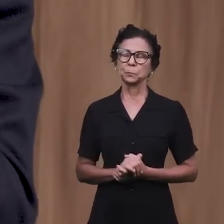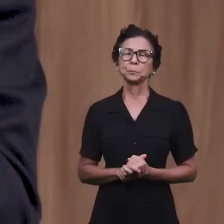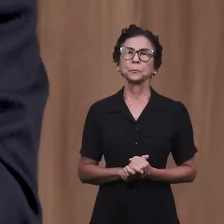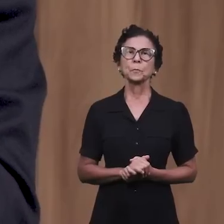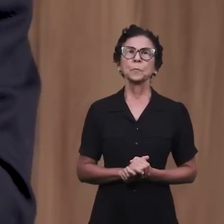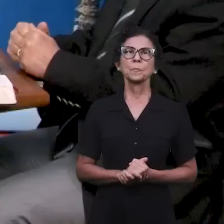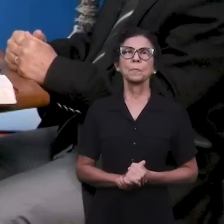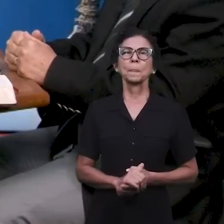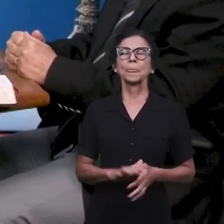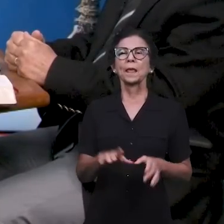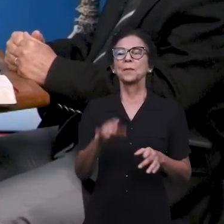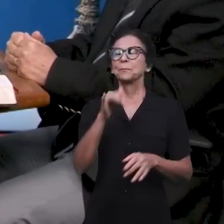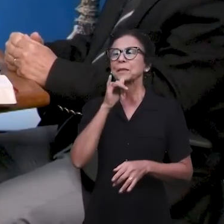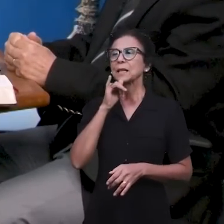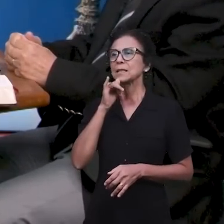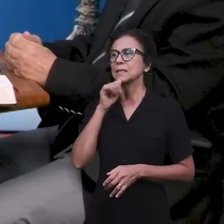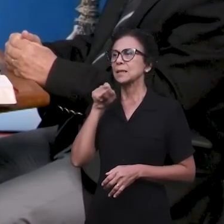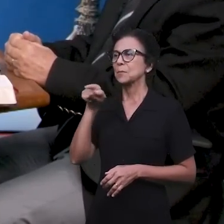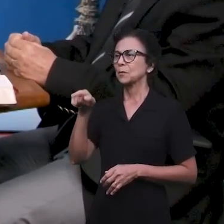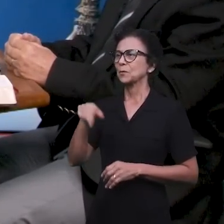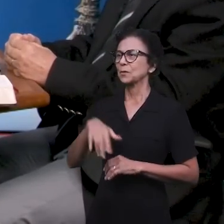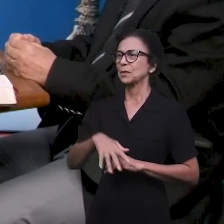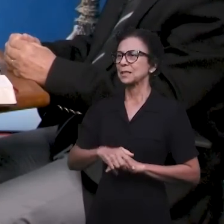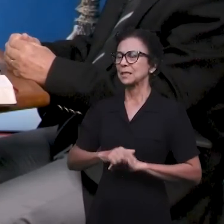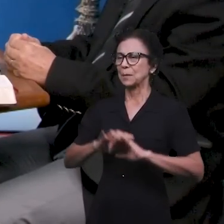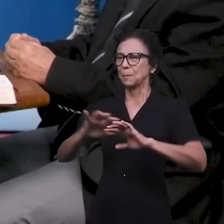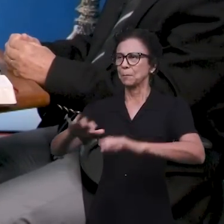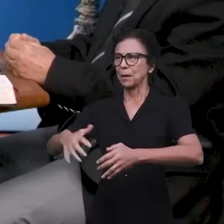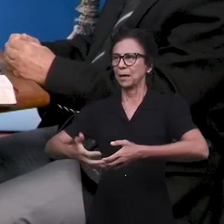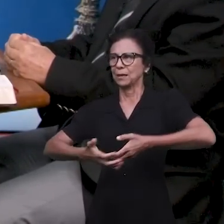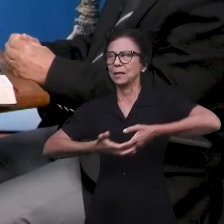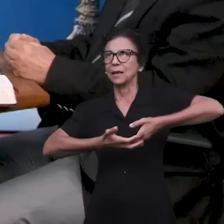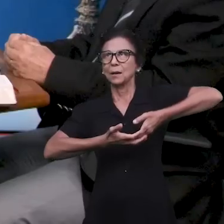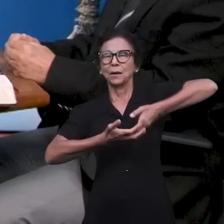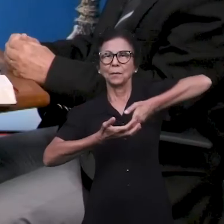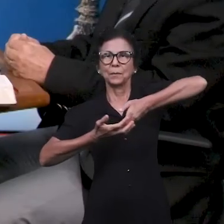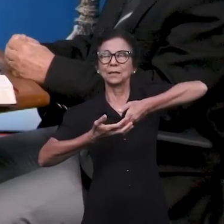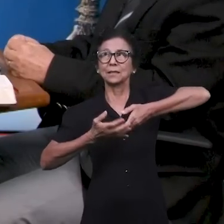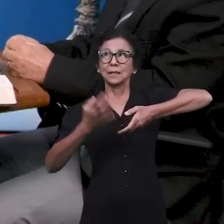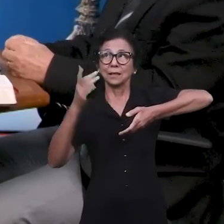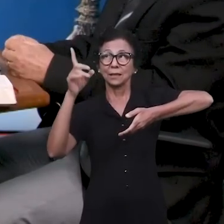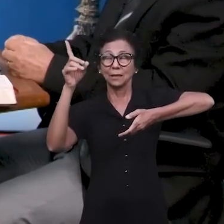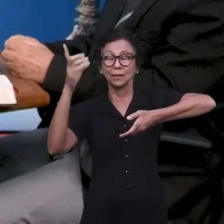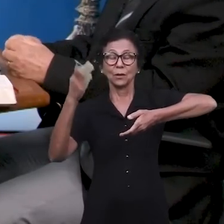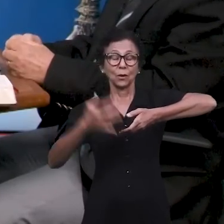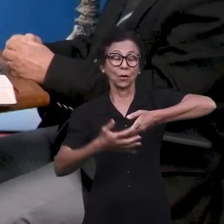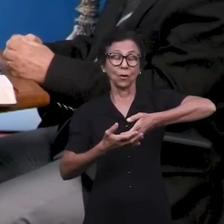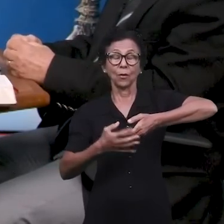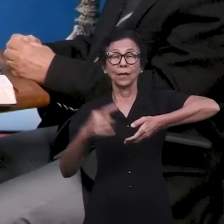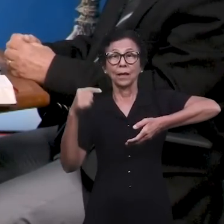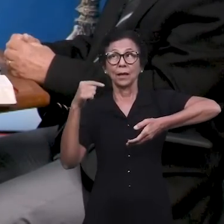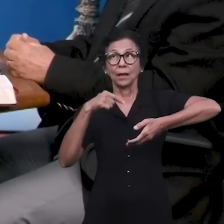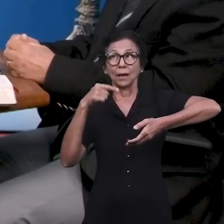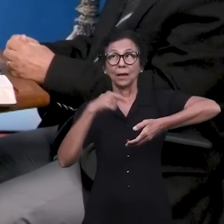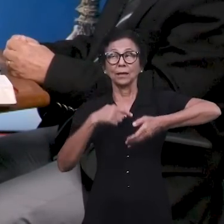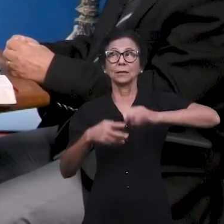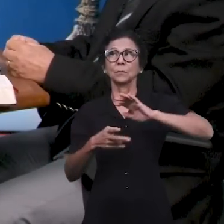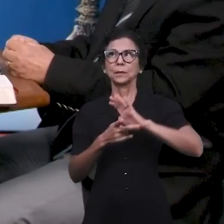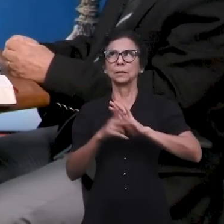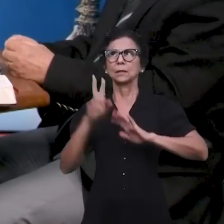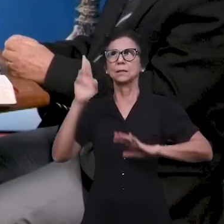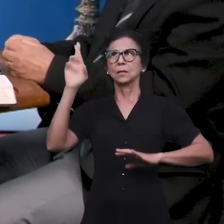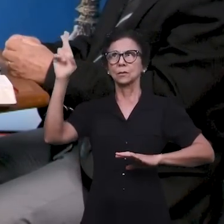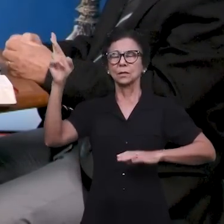Há um significado. Quando você pega a criança, você está apresentando, né? E você está dizendo aos pais, ela agora pertence